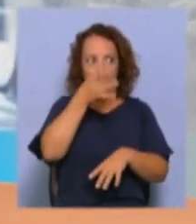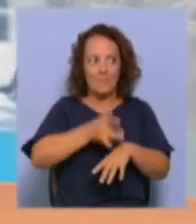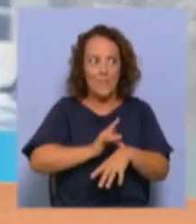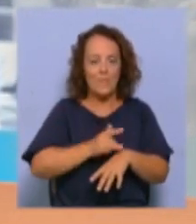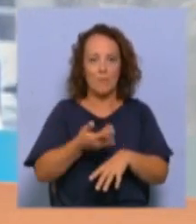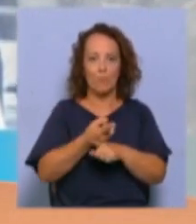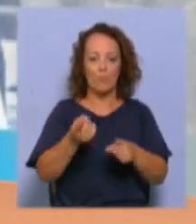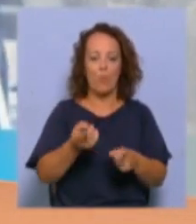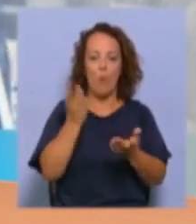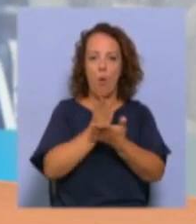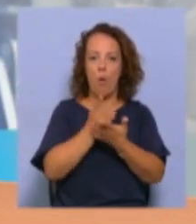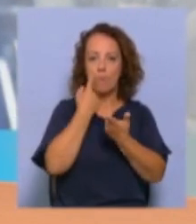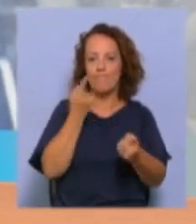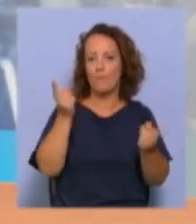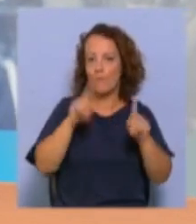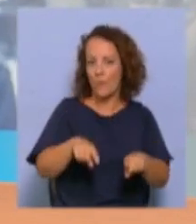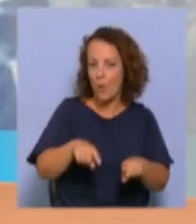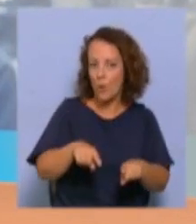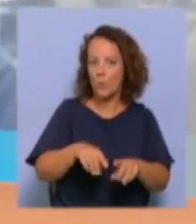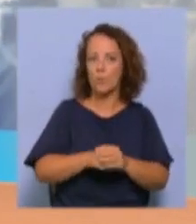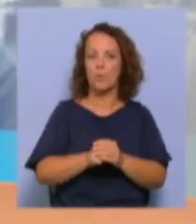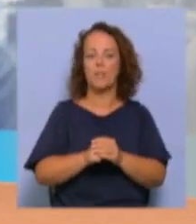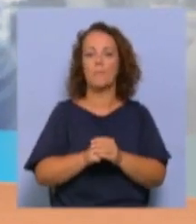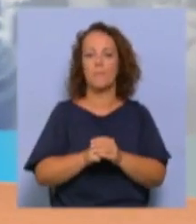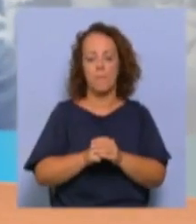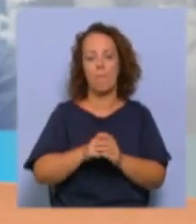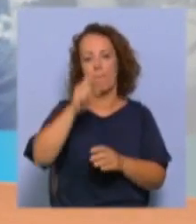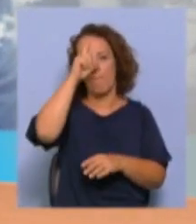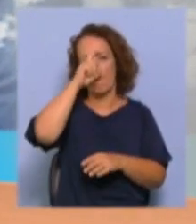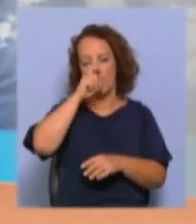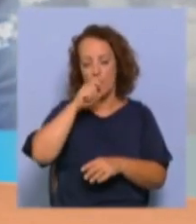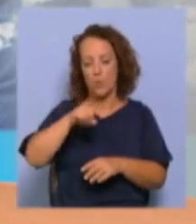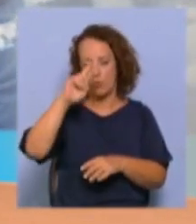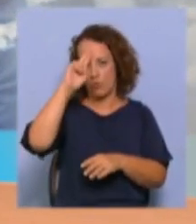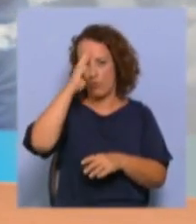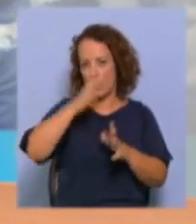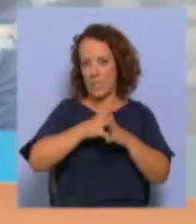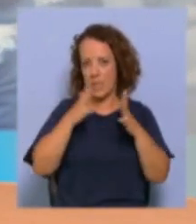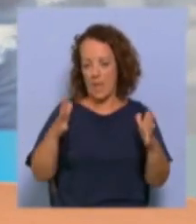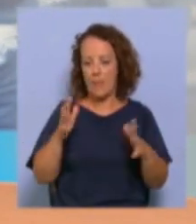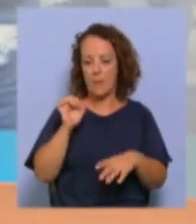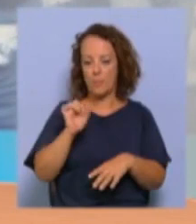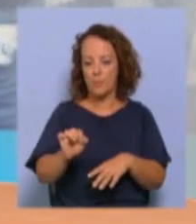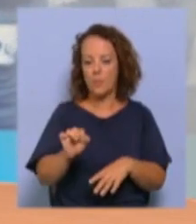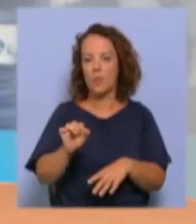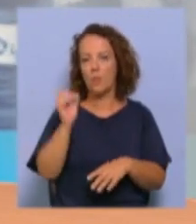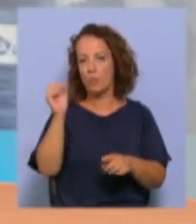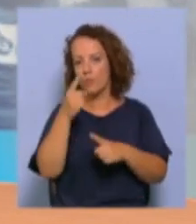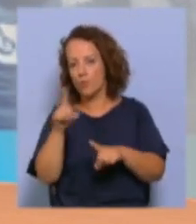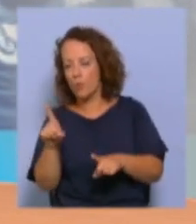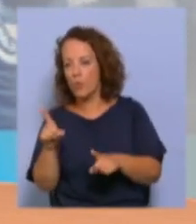aulas. Recordamos todo o esforço que foi elevado, que foi feito por professores e pelas escolas na altura em